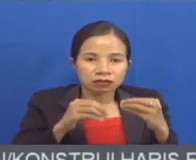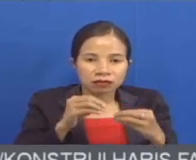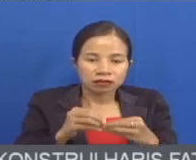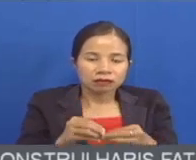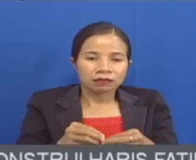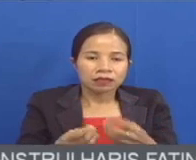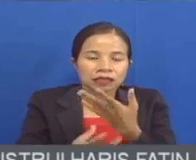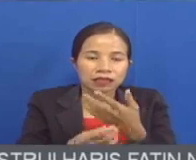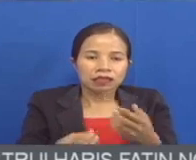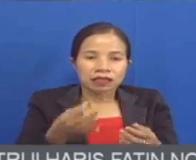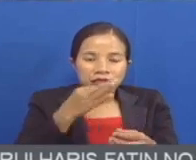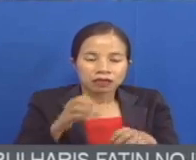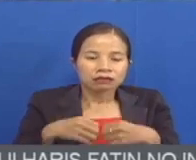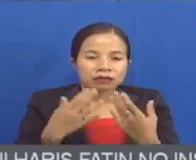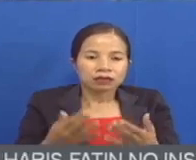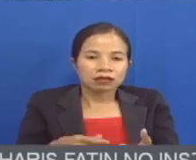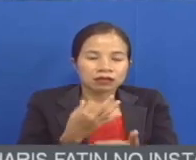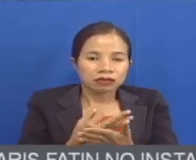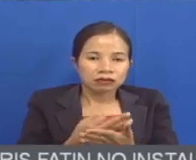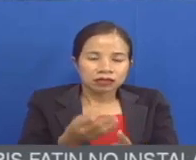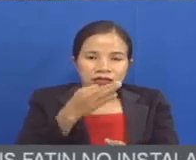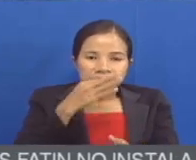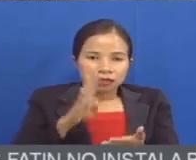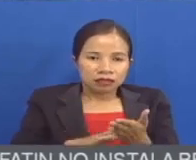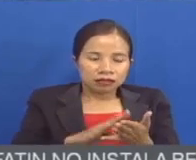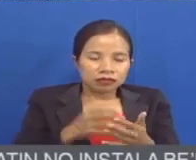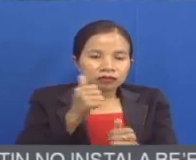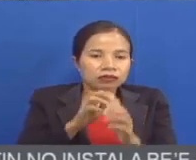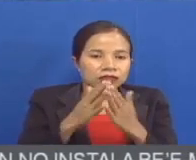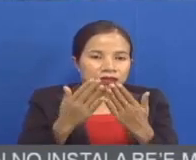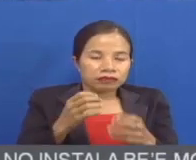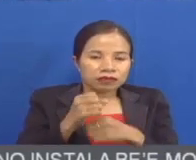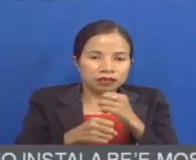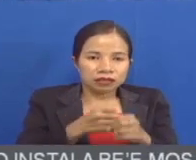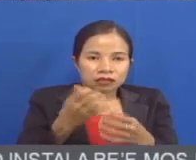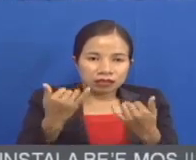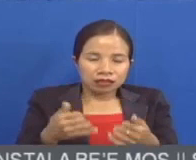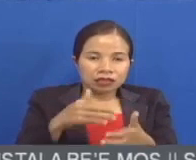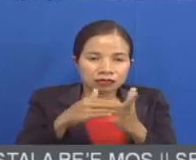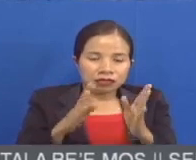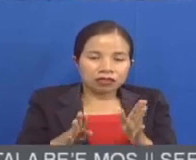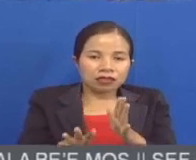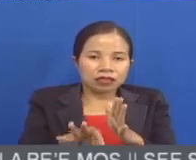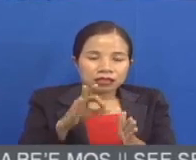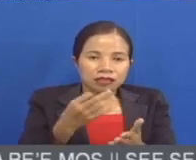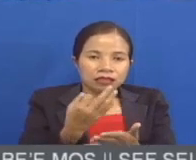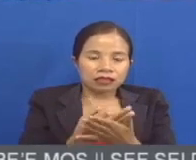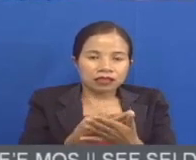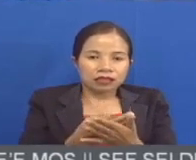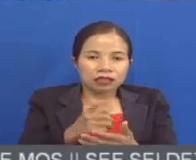Tein Hahan Halanusa. Orçamento merenda escolar, Tuir Matadalan, e a Tinan, né? Cada estudante retan centavos at